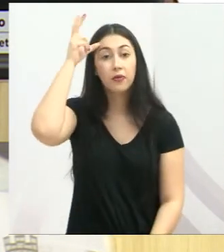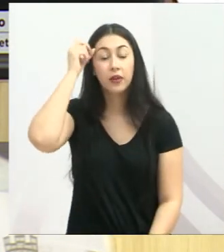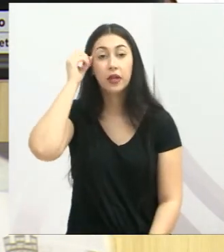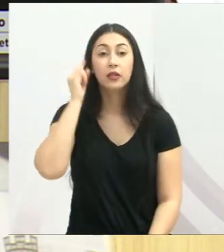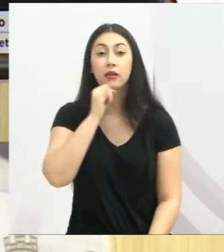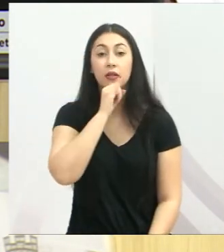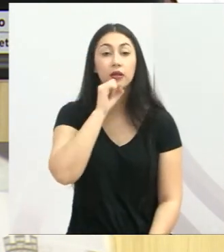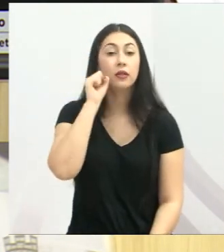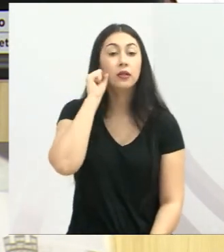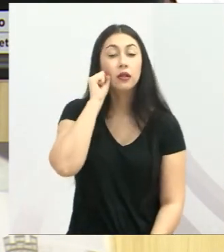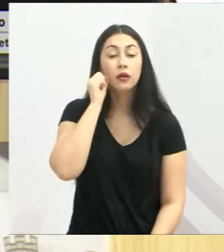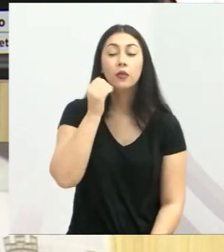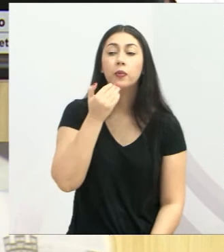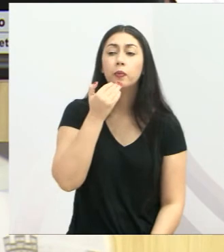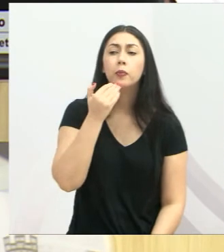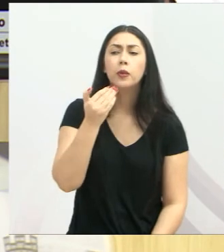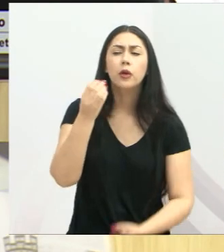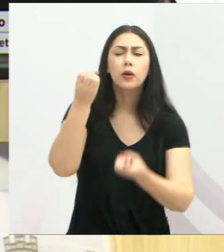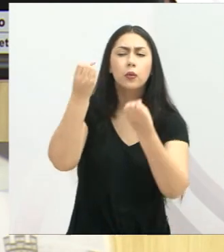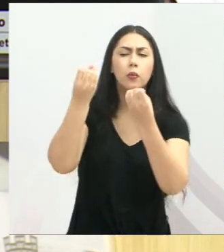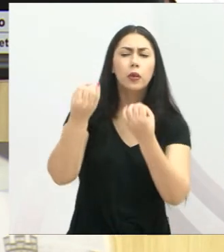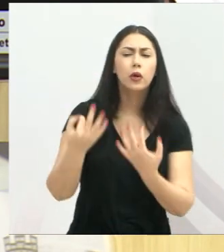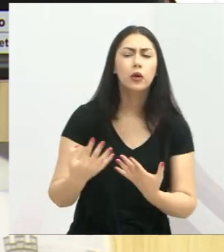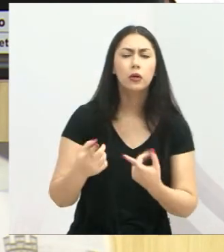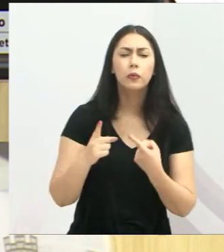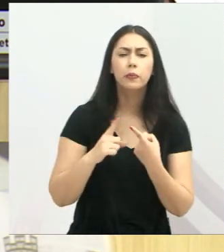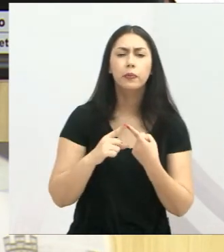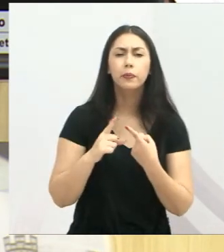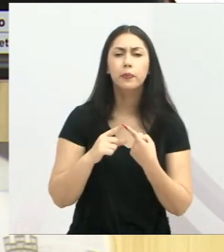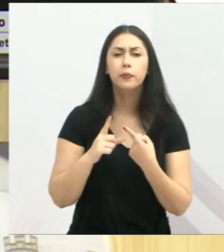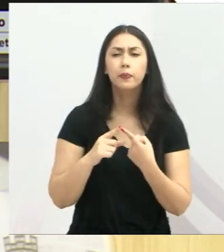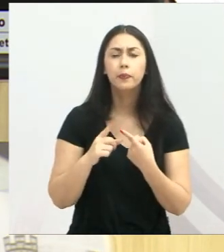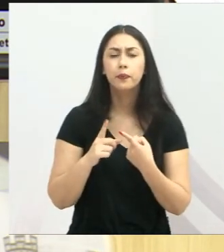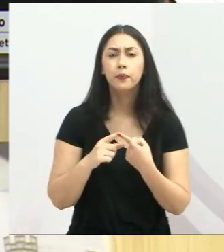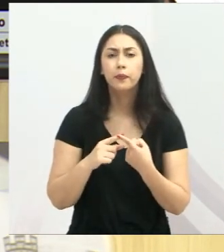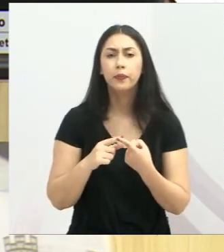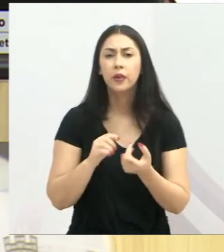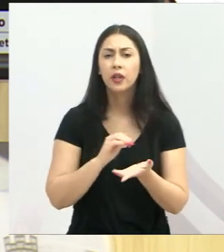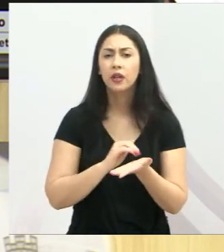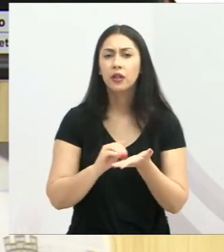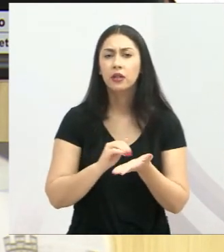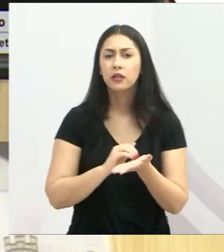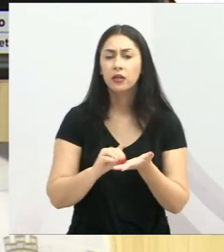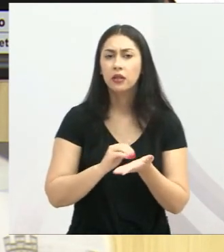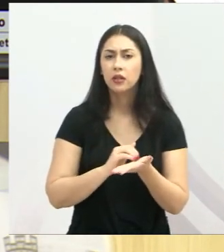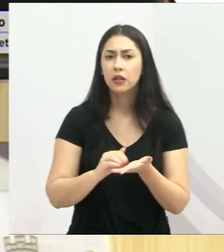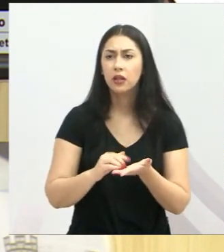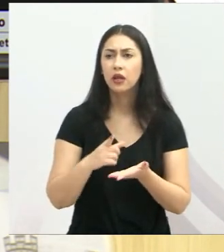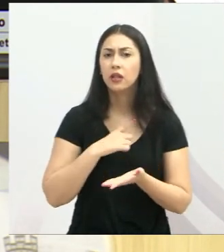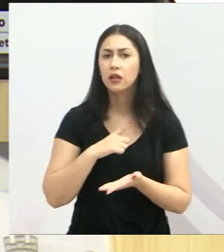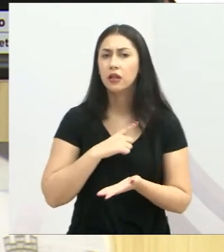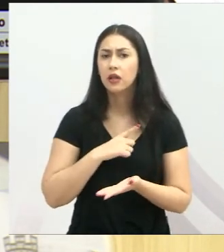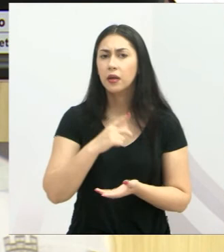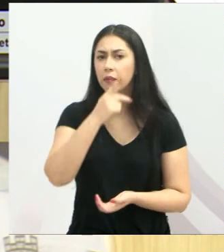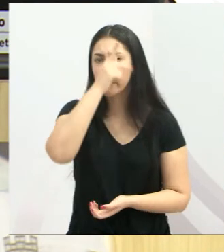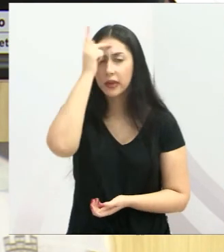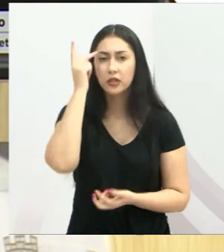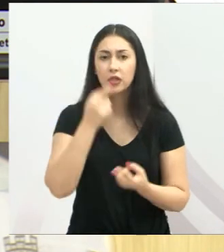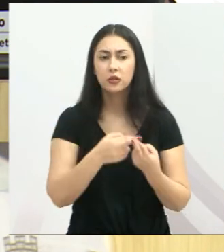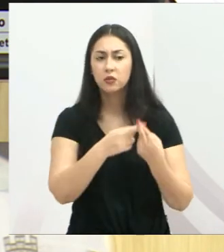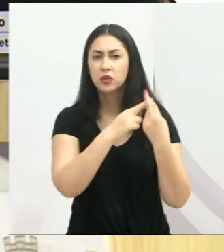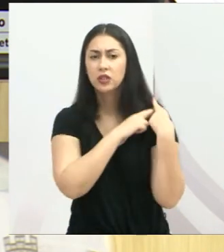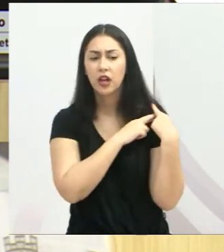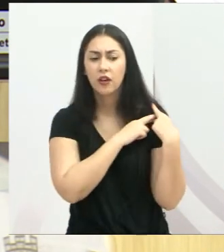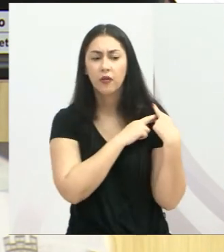municipal de Jacareí o seguinte pedido de informação. 1. Há na secretaria responsável um cronograma de